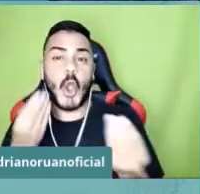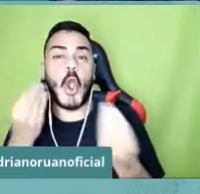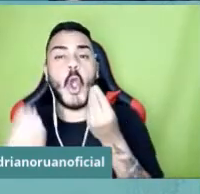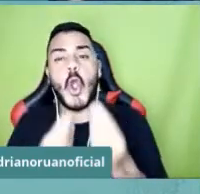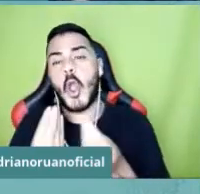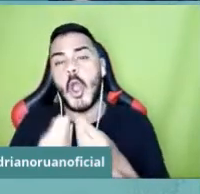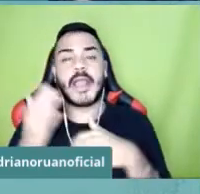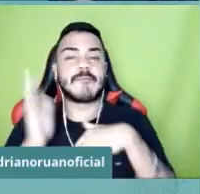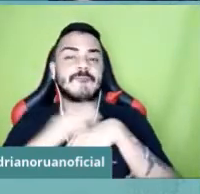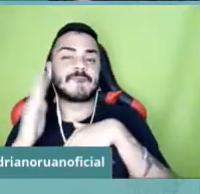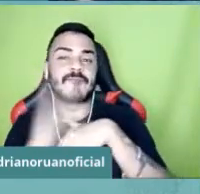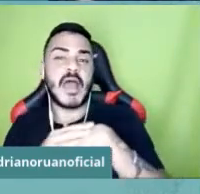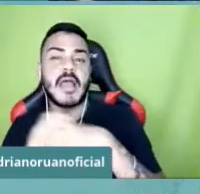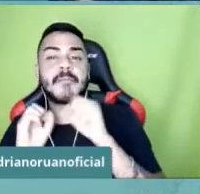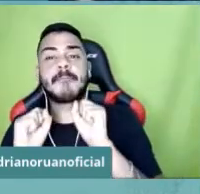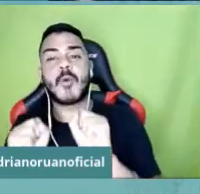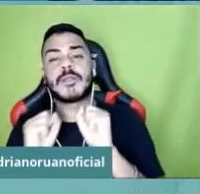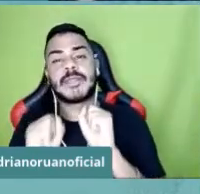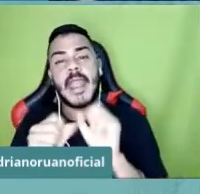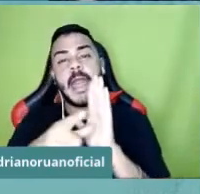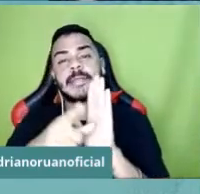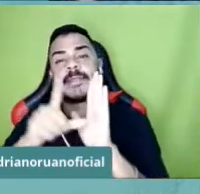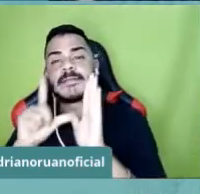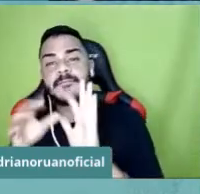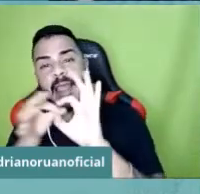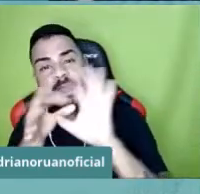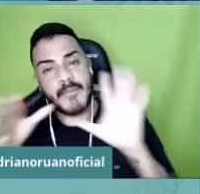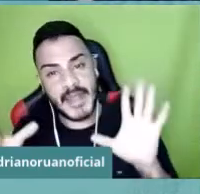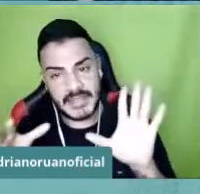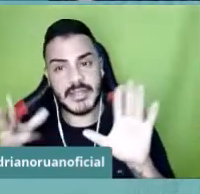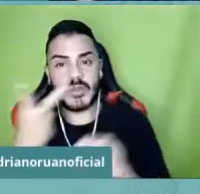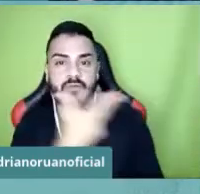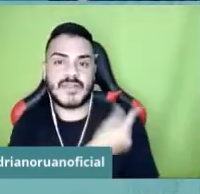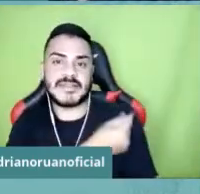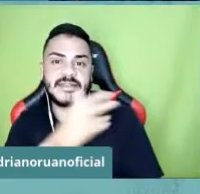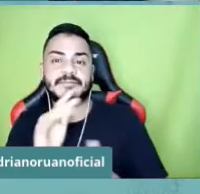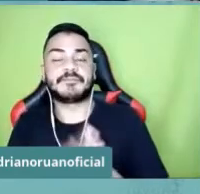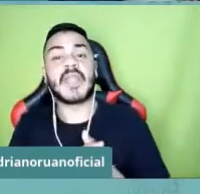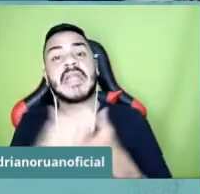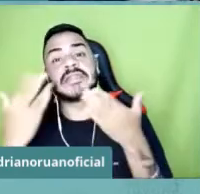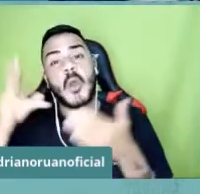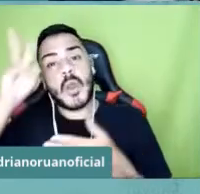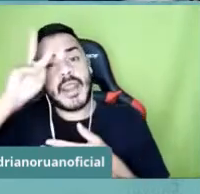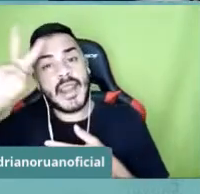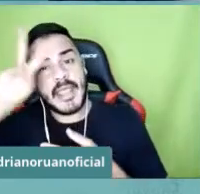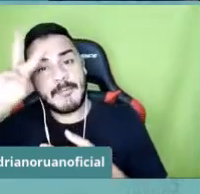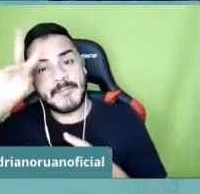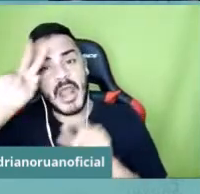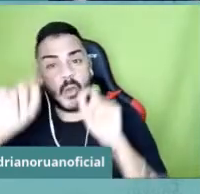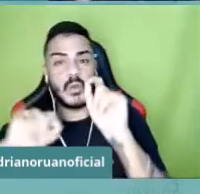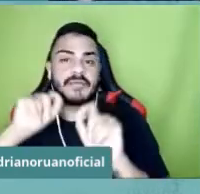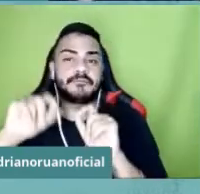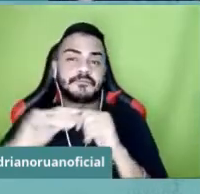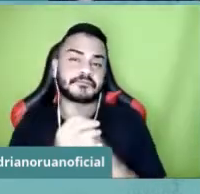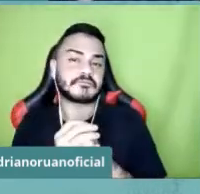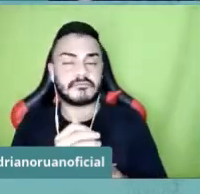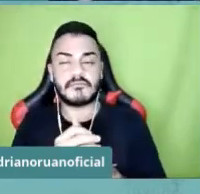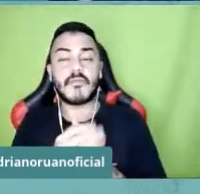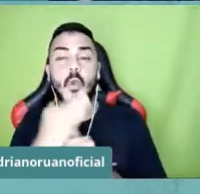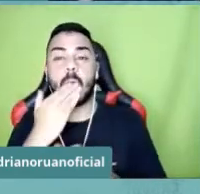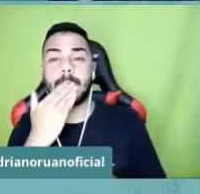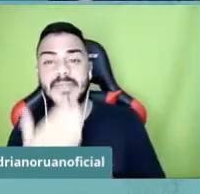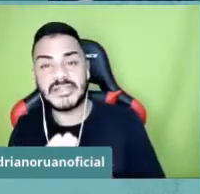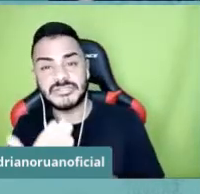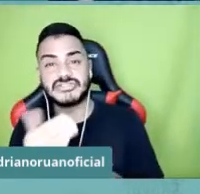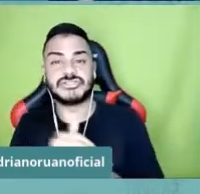poder antecipar a liberação de uma vacina? Lembrando, então, que o pedido